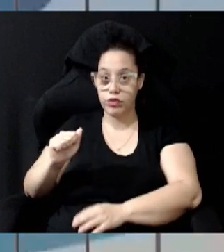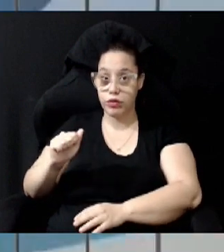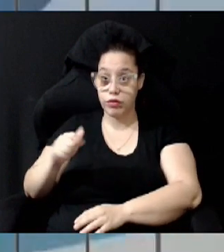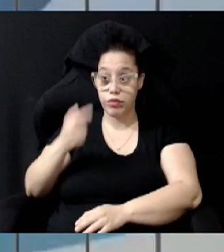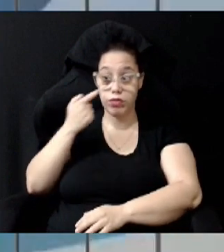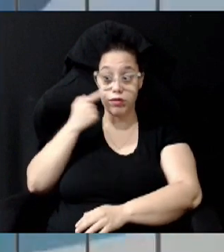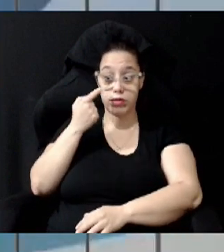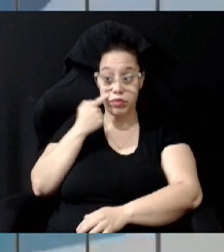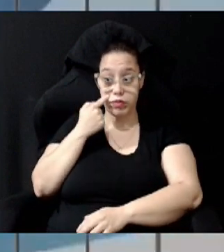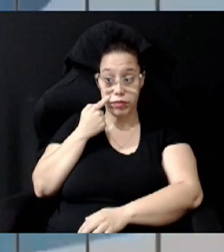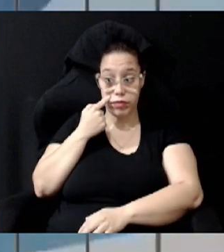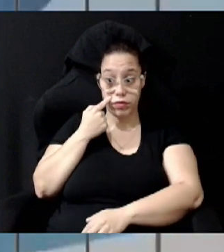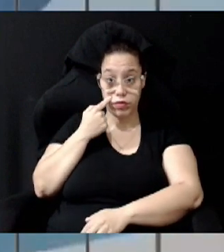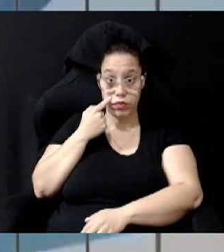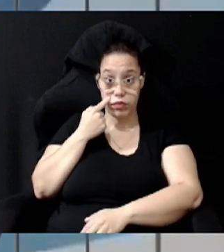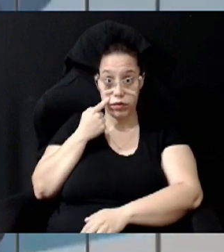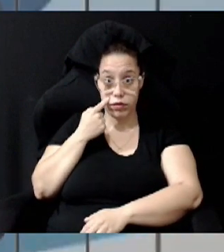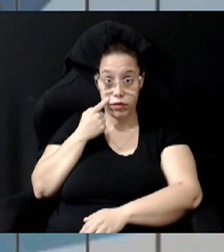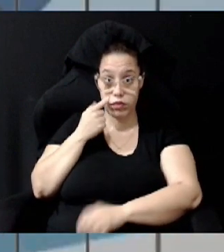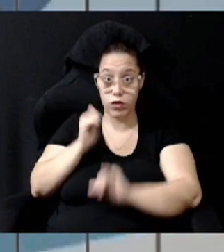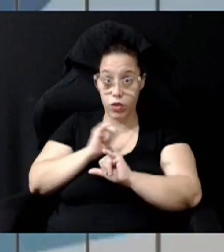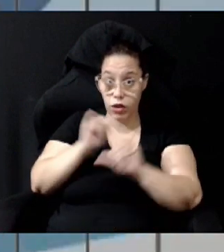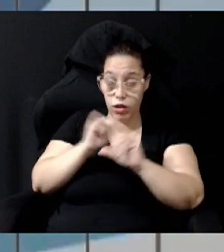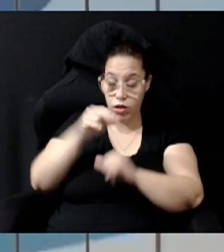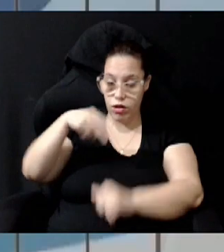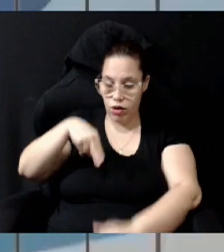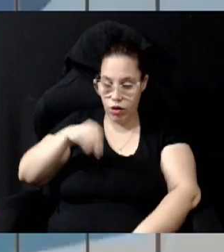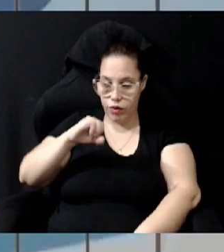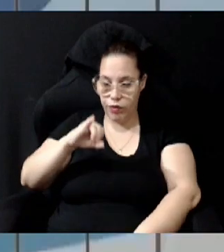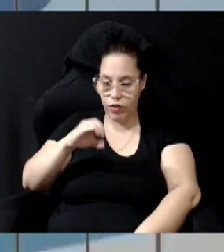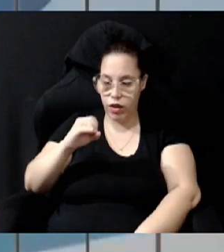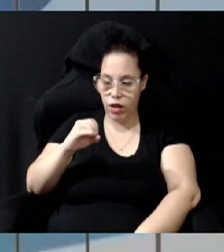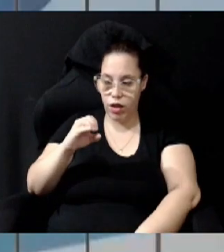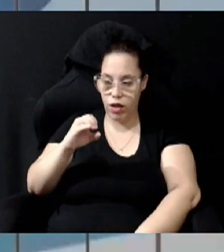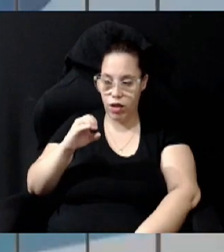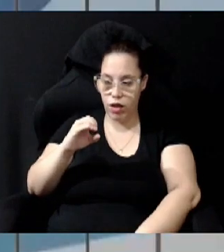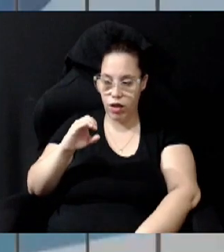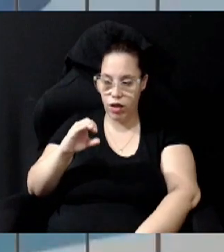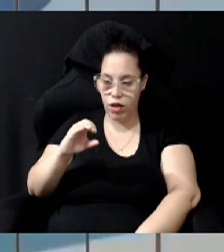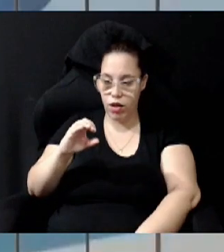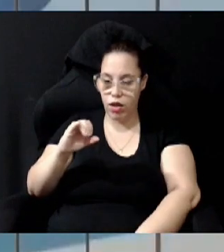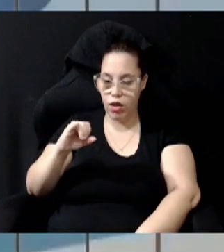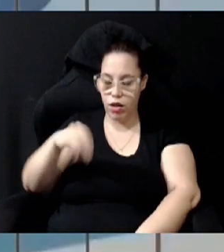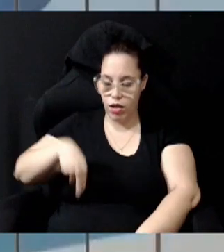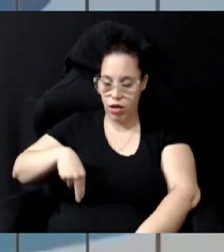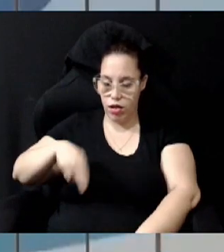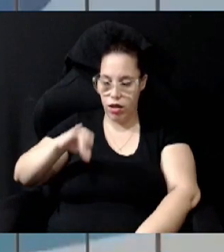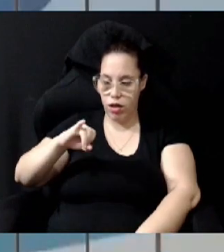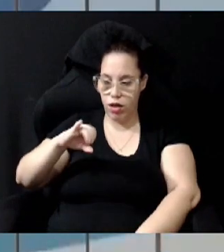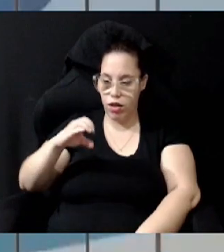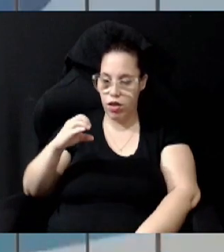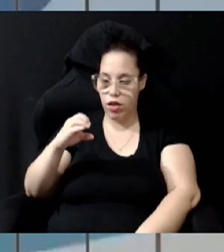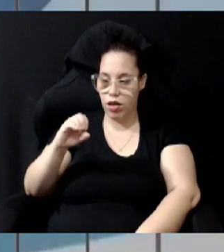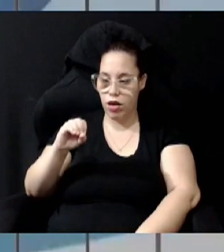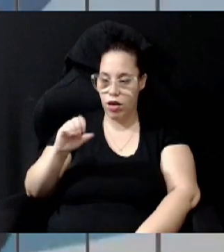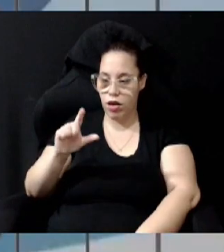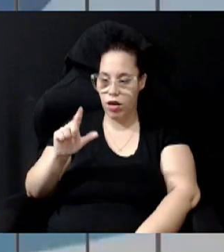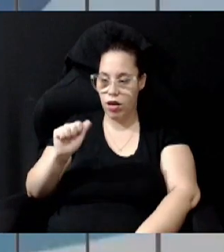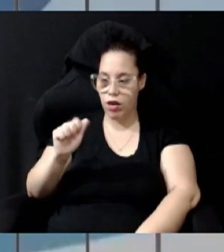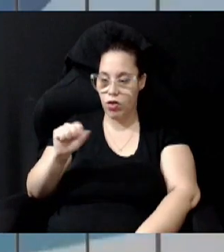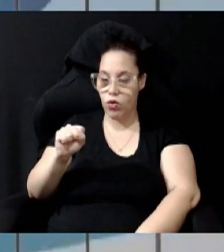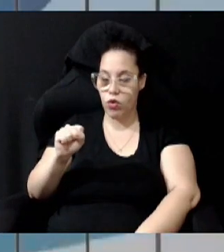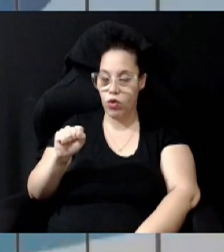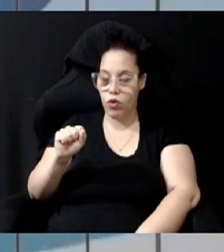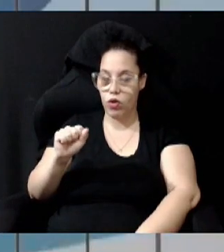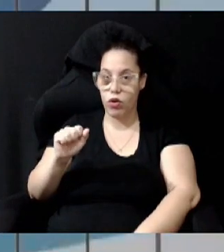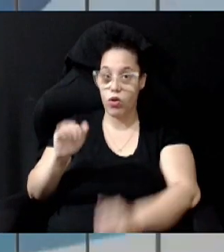né, nos discursos do Nicolas, nos discursos da Michele, eles falam abertamente. Feliz é o país cujo rei